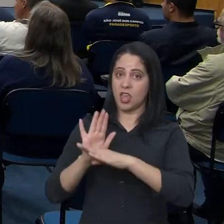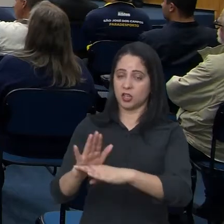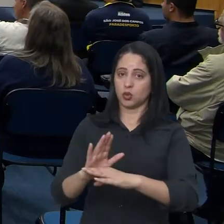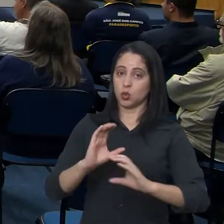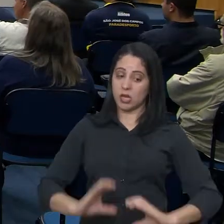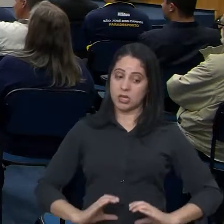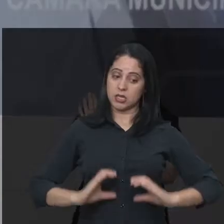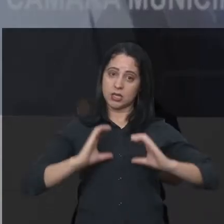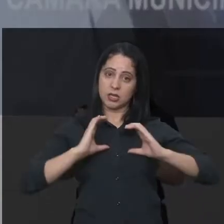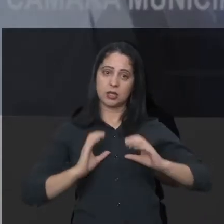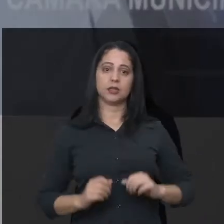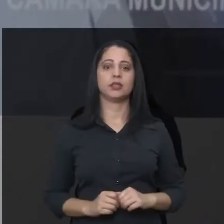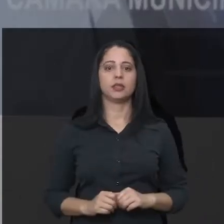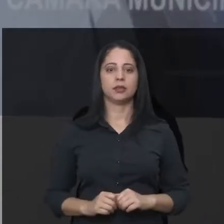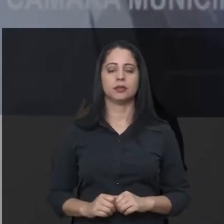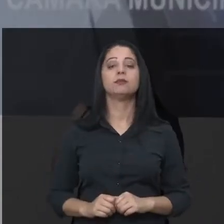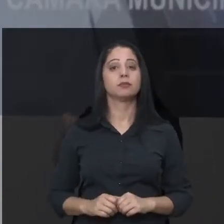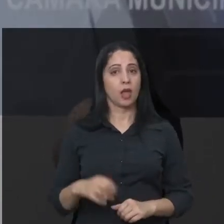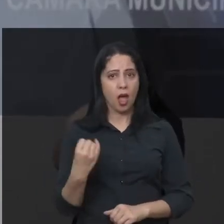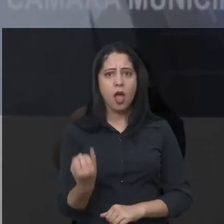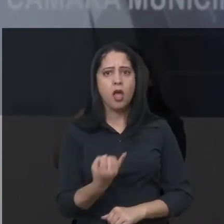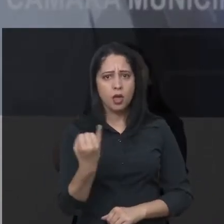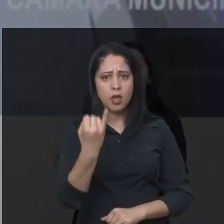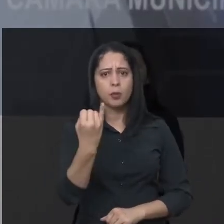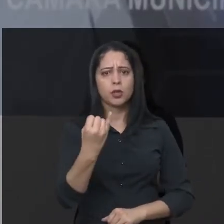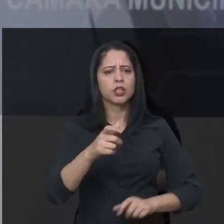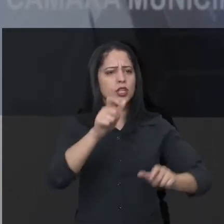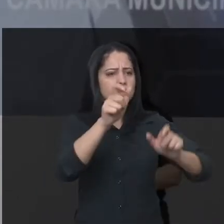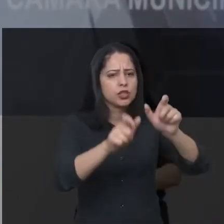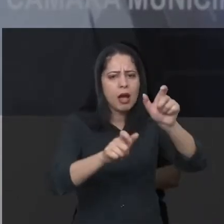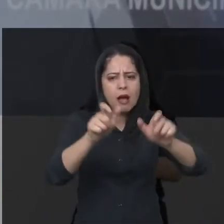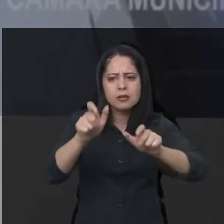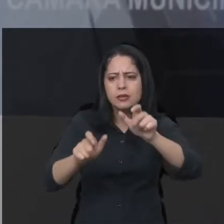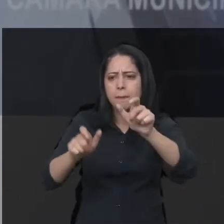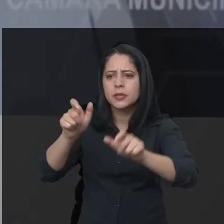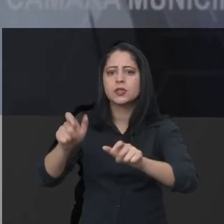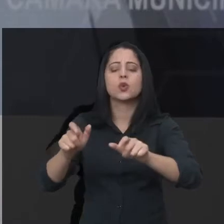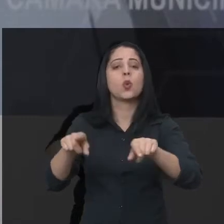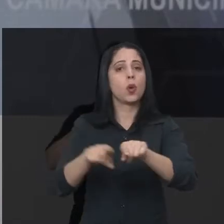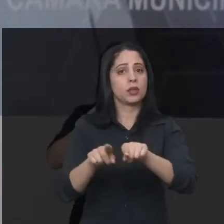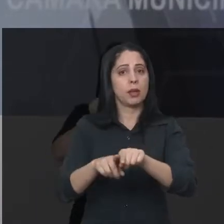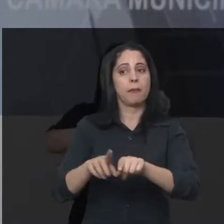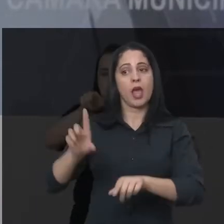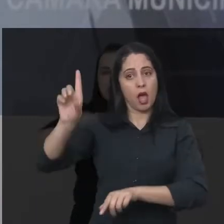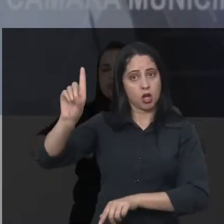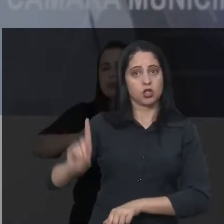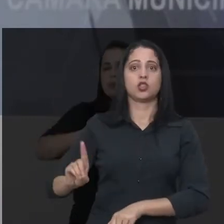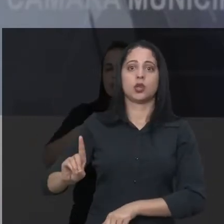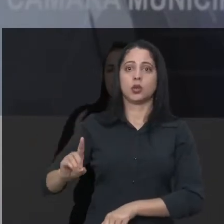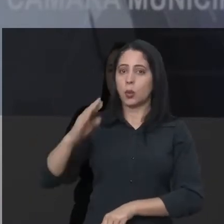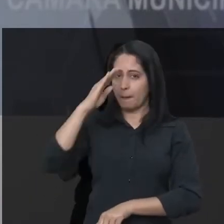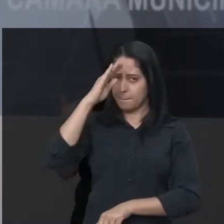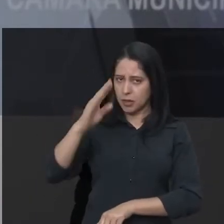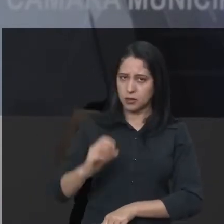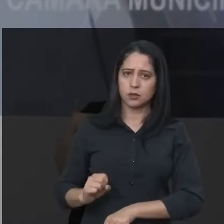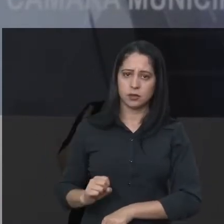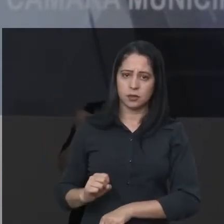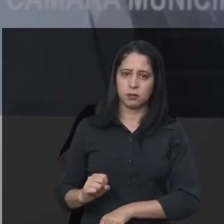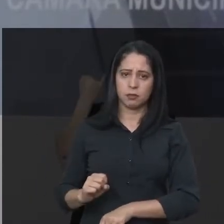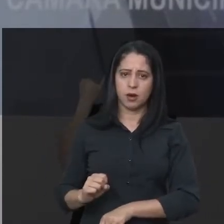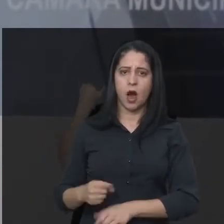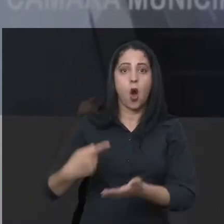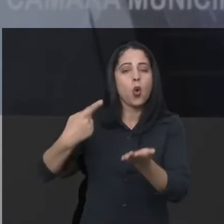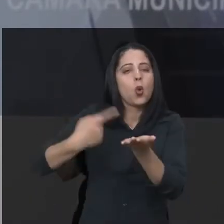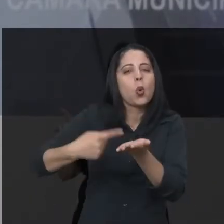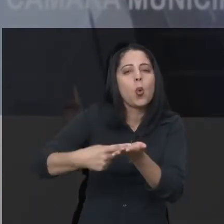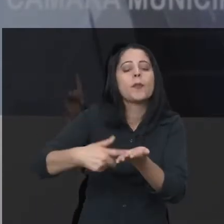da cidadania. Por isso que é importante a participação das pessoas, né? Da diretoria principalmente, que é